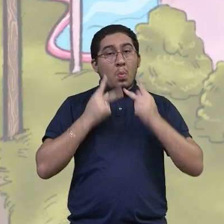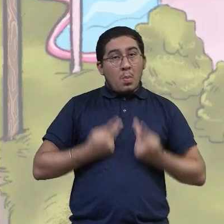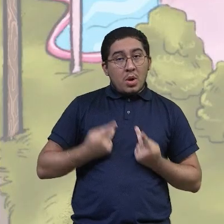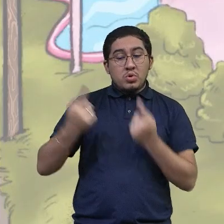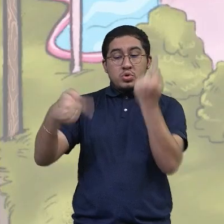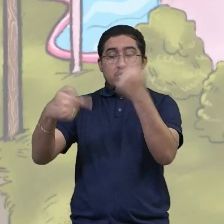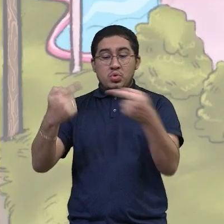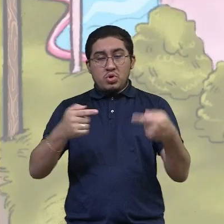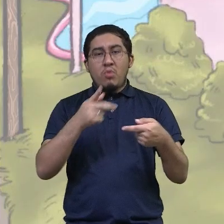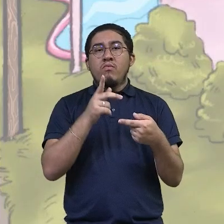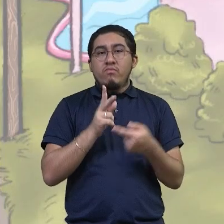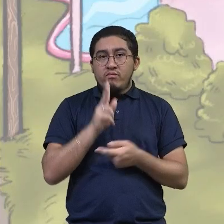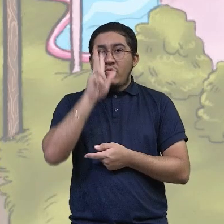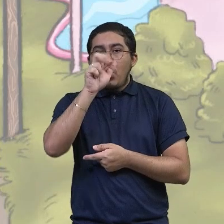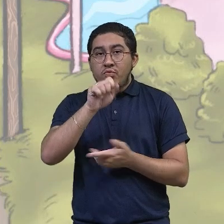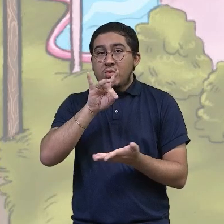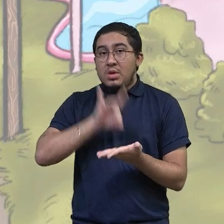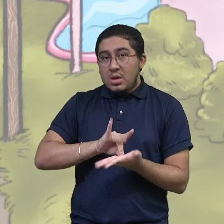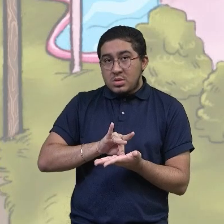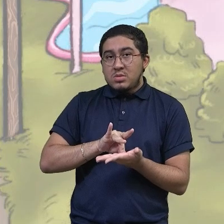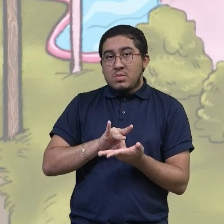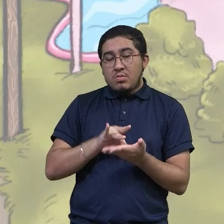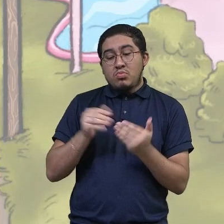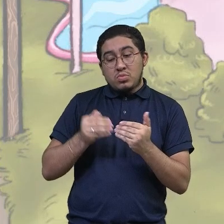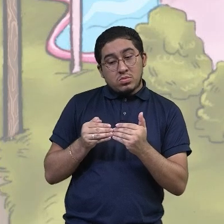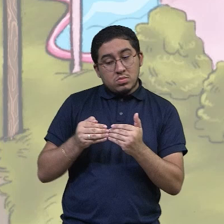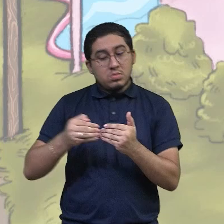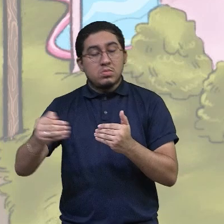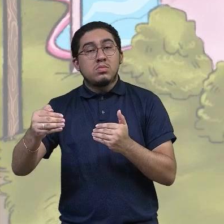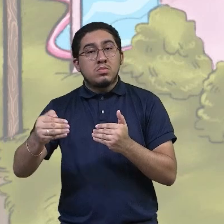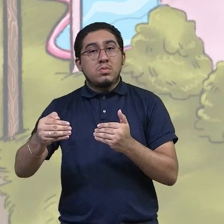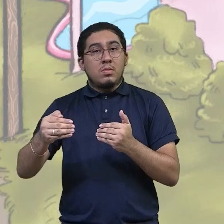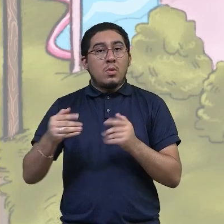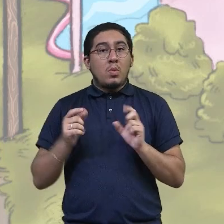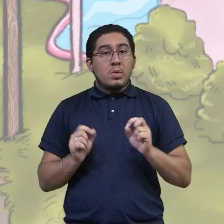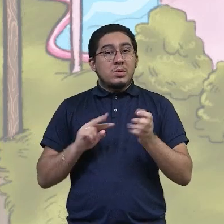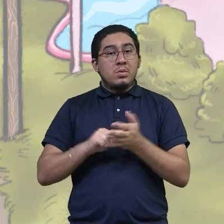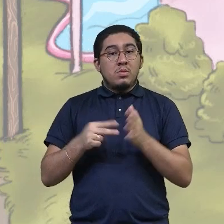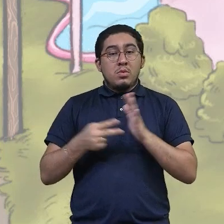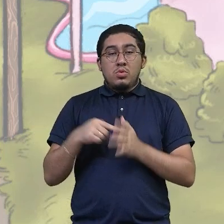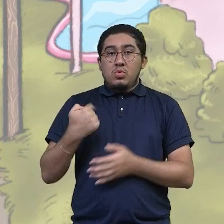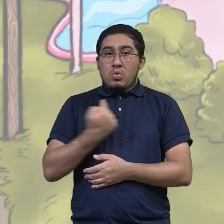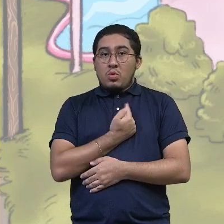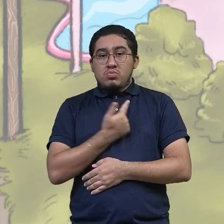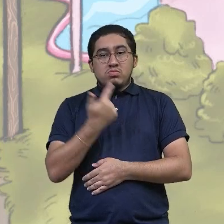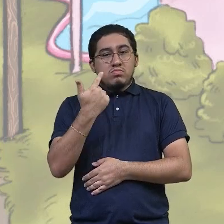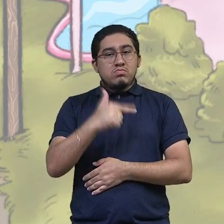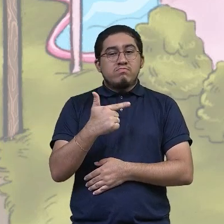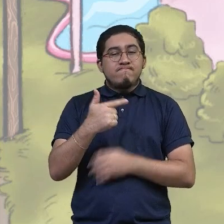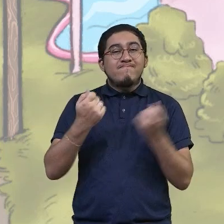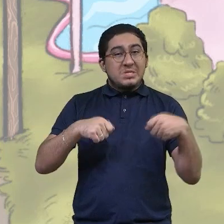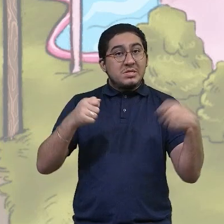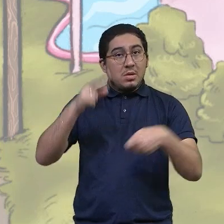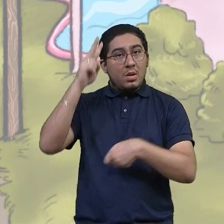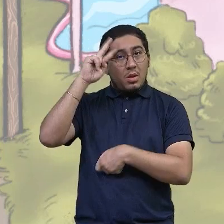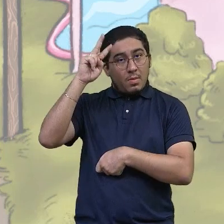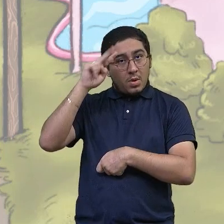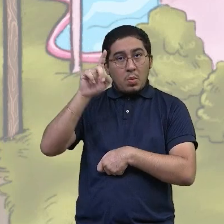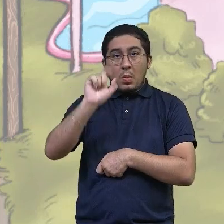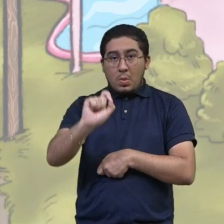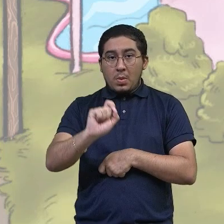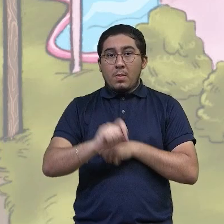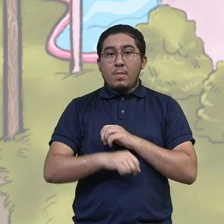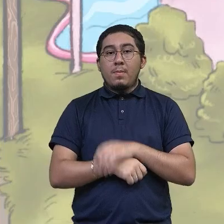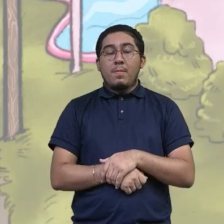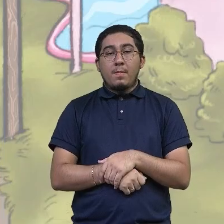mais forte a partir desse processo de redemocratização, nós não temos como esquecer que